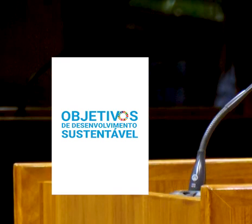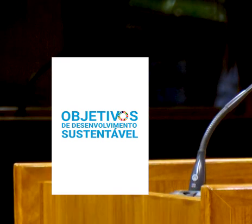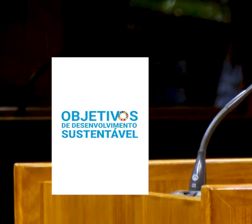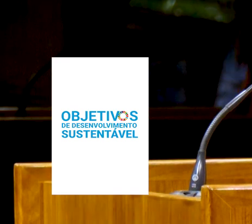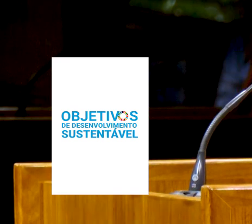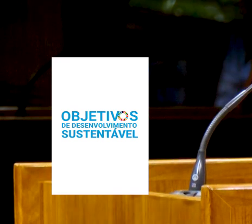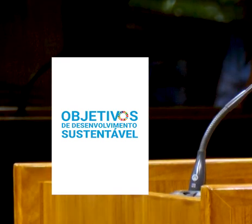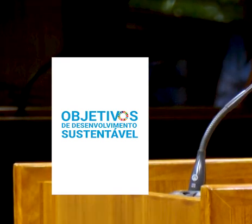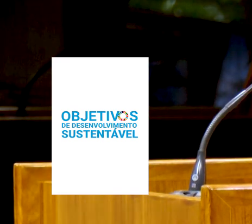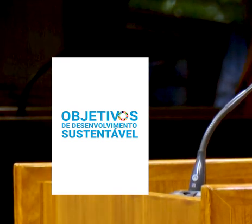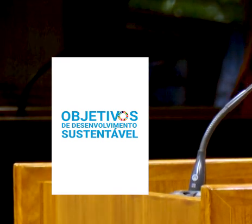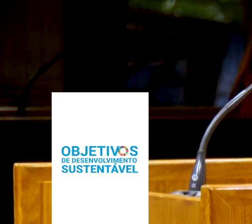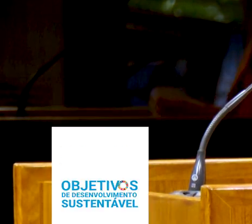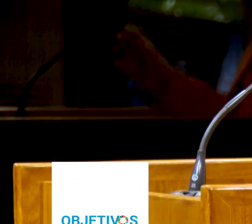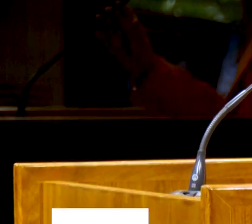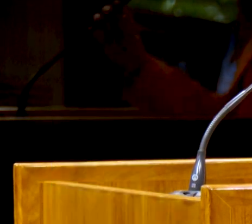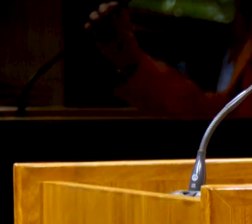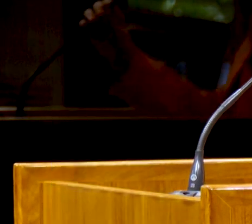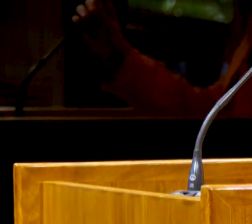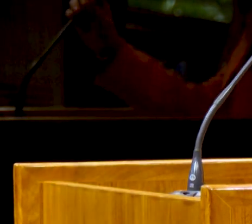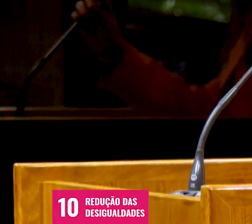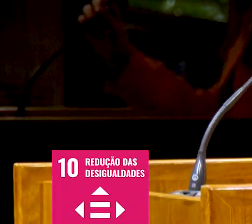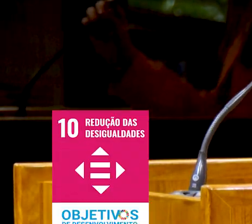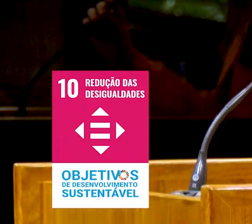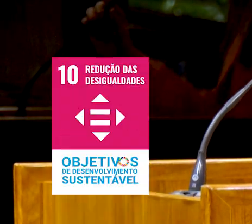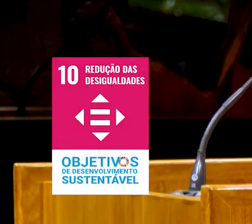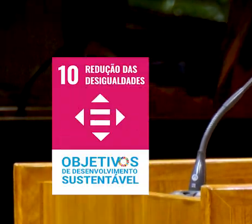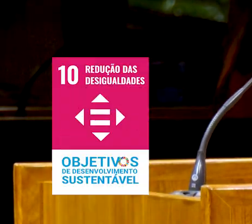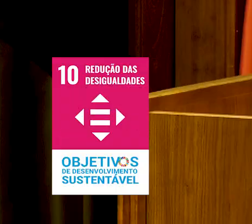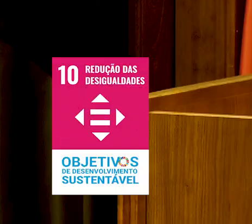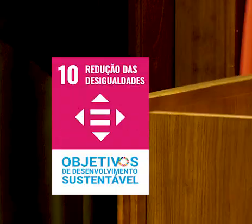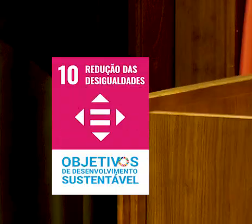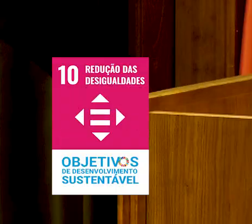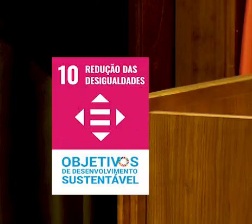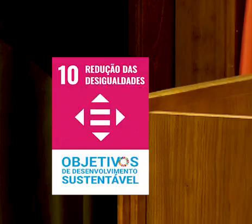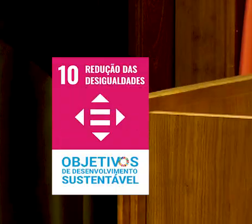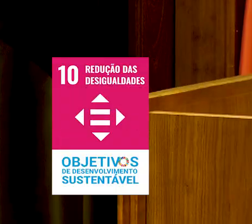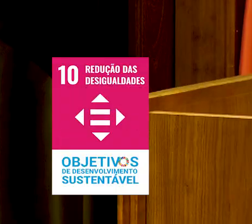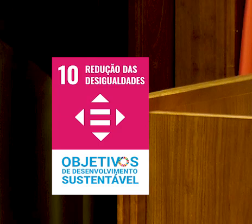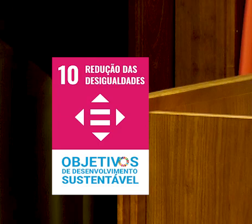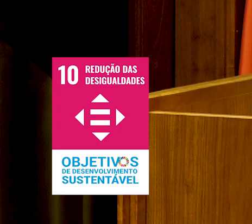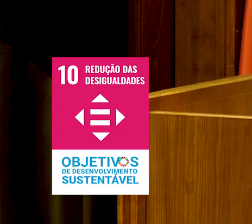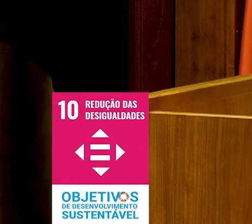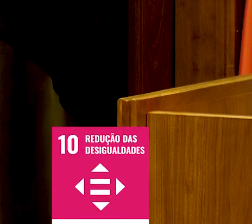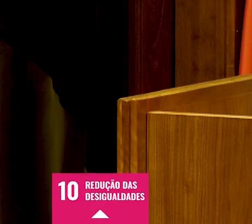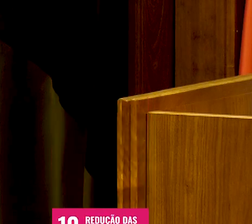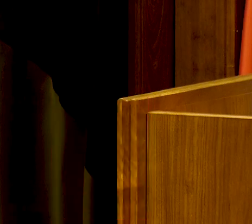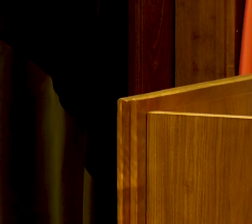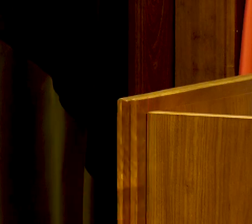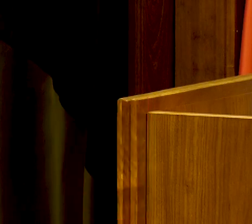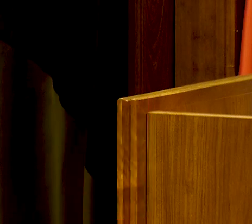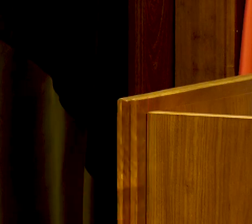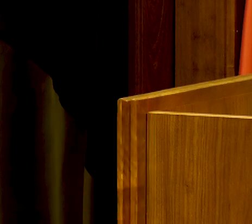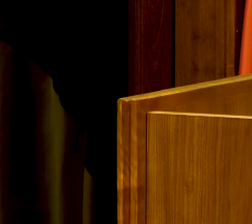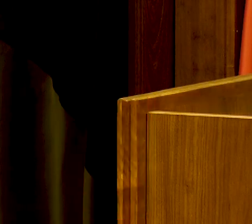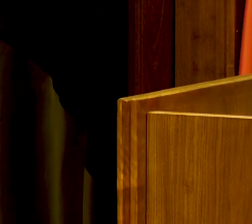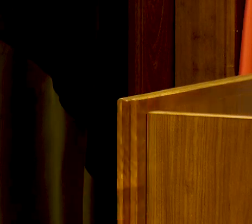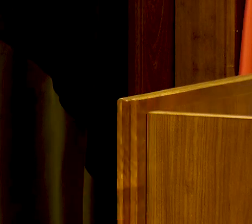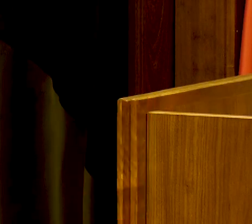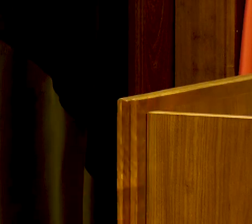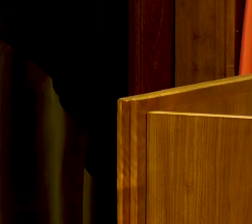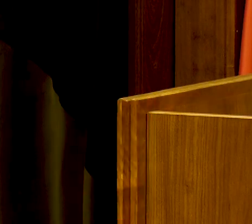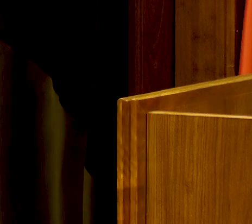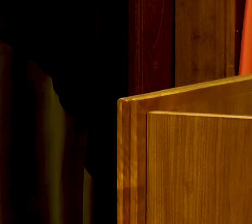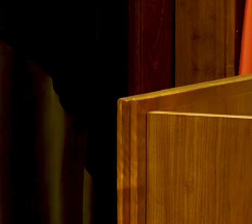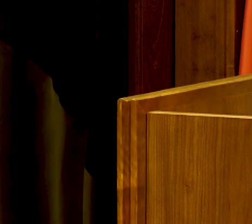Victoria Bassotto, auxiliar administrativa da APADEV, subir à tribuna. A representante falou sobre o Festival de Primavera da associação,